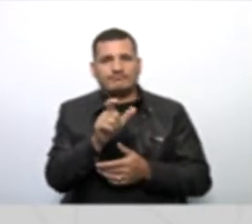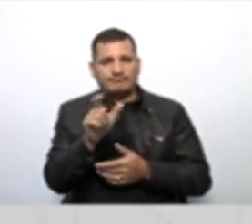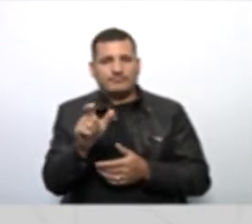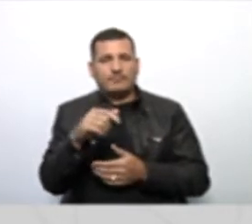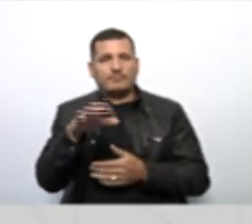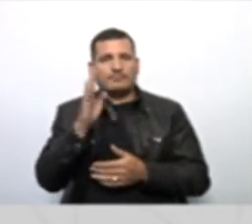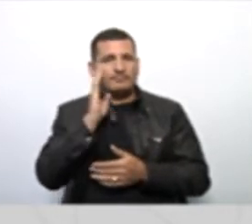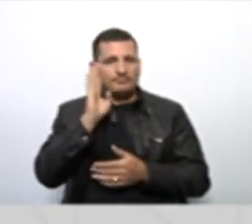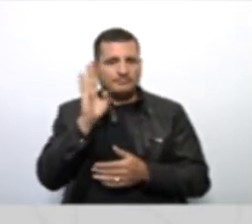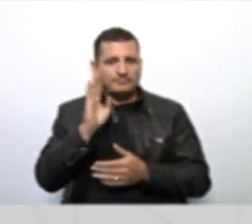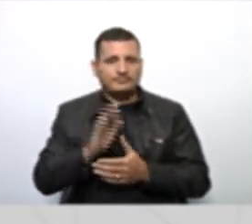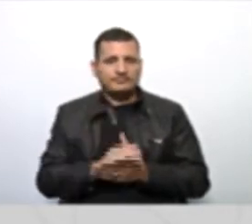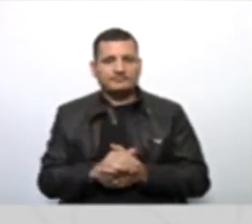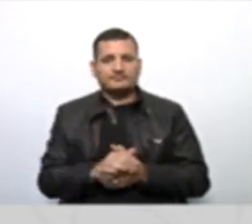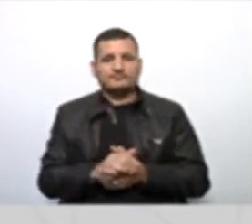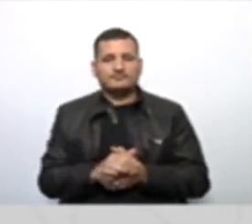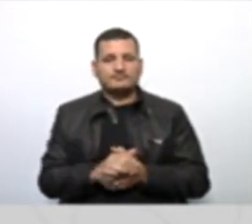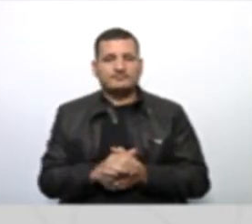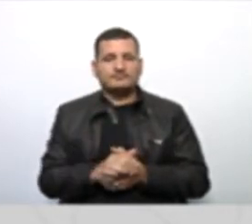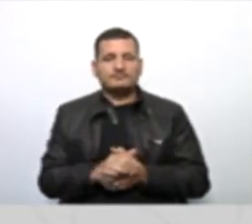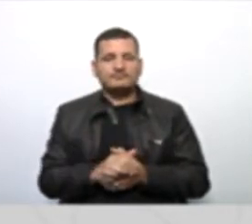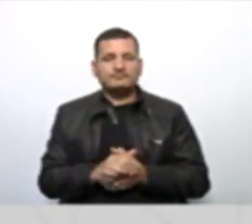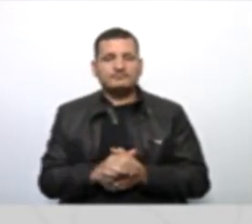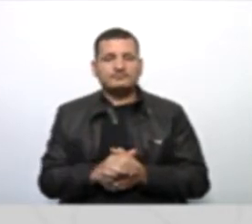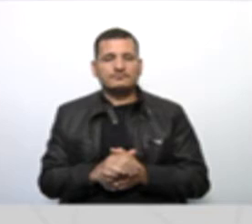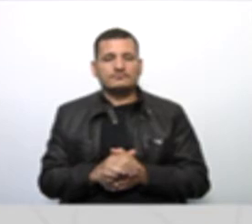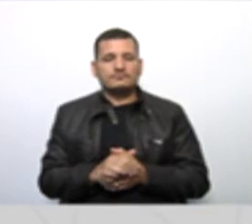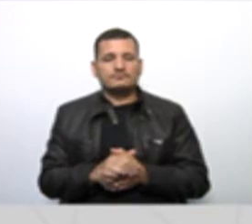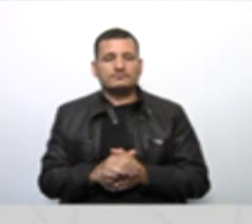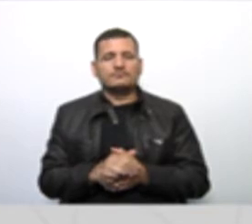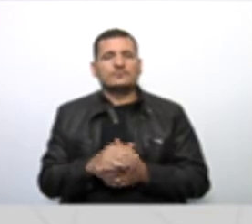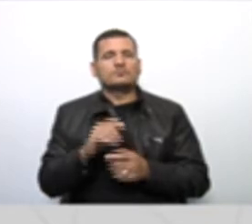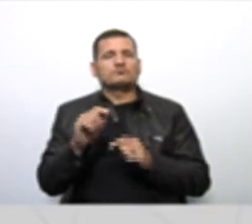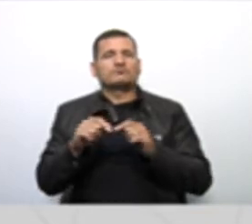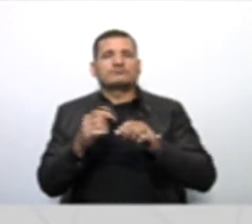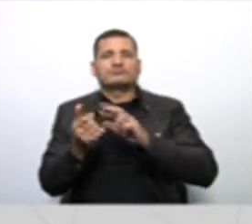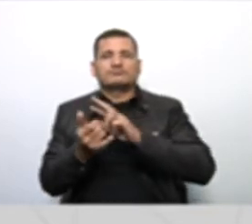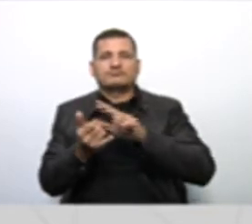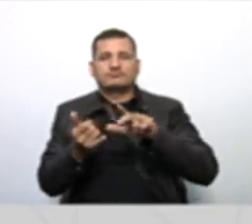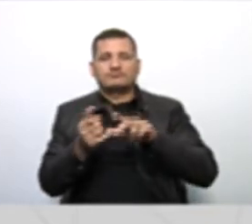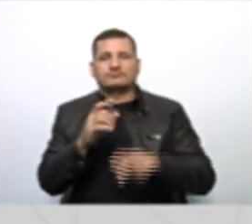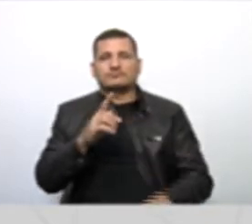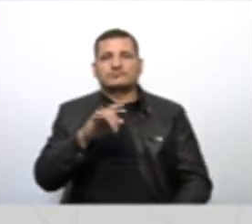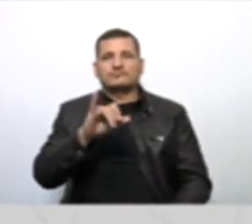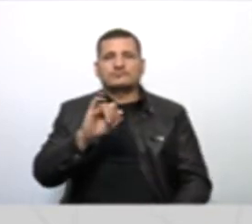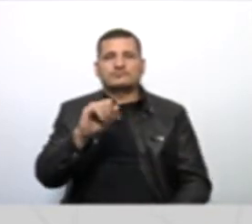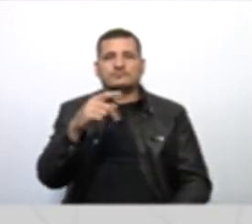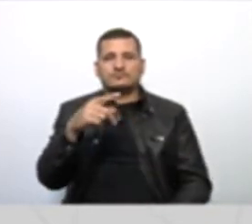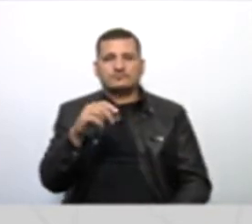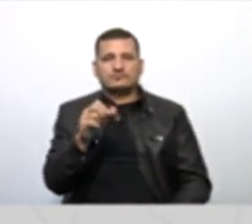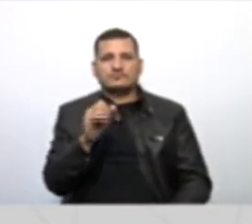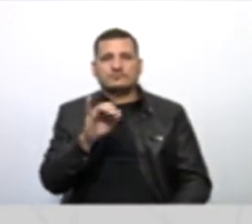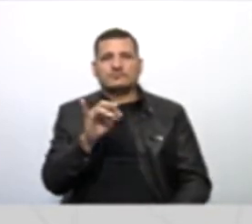Então o que são para dispositivos móveis? Opa.